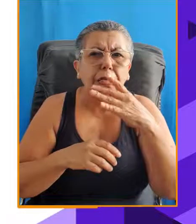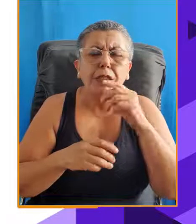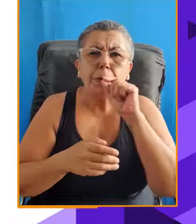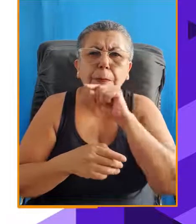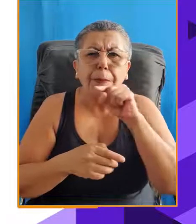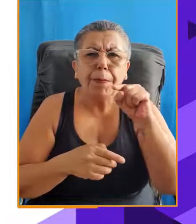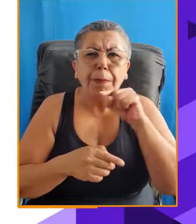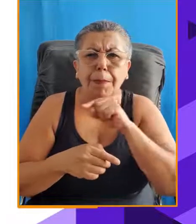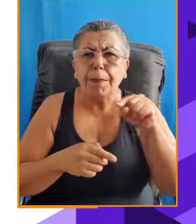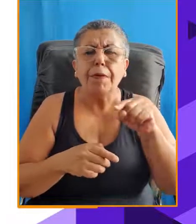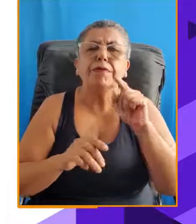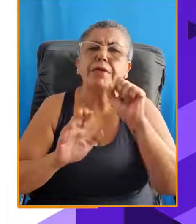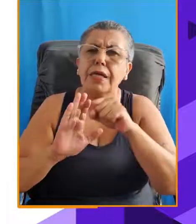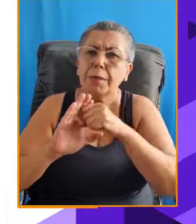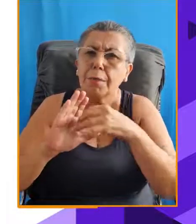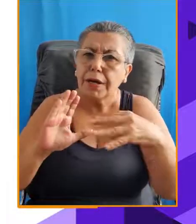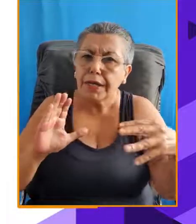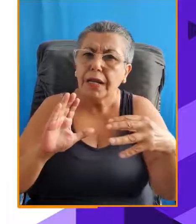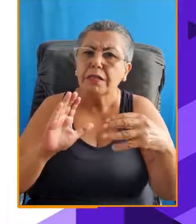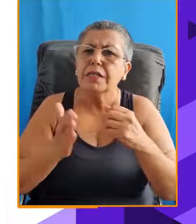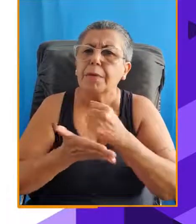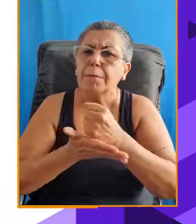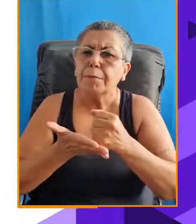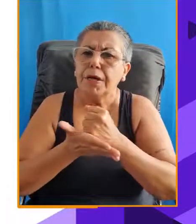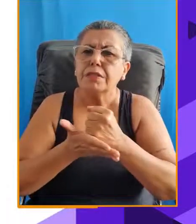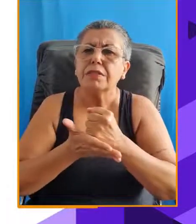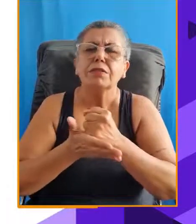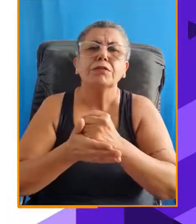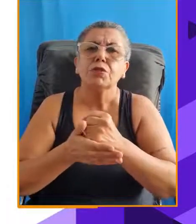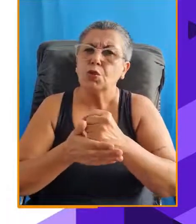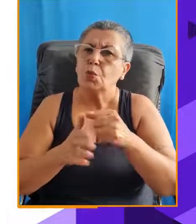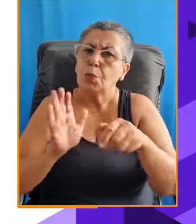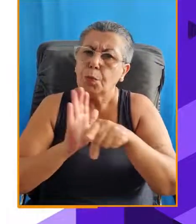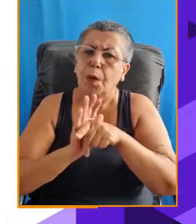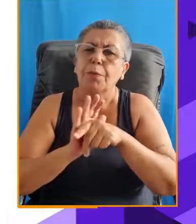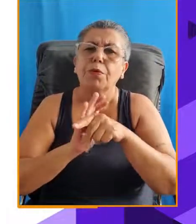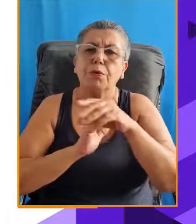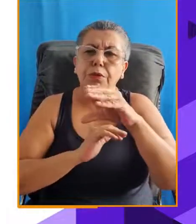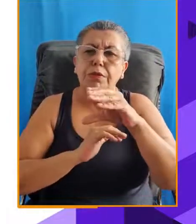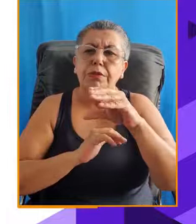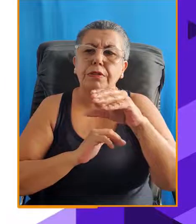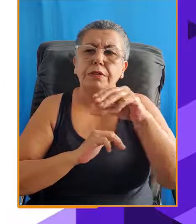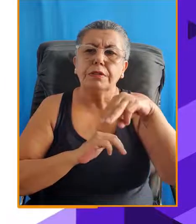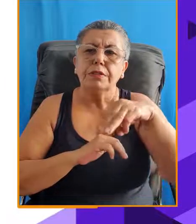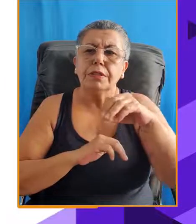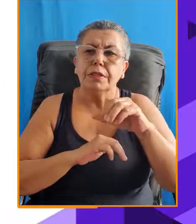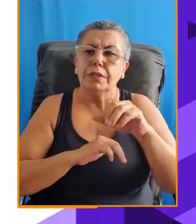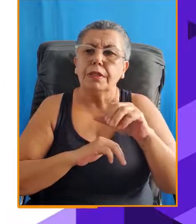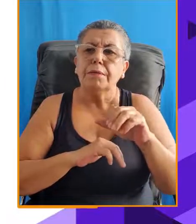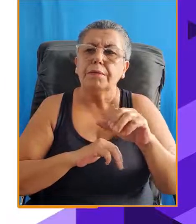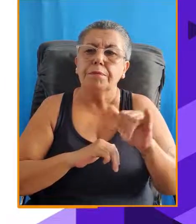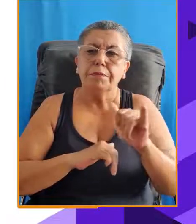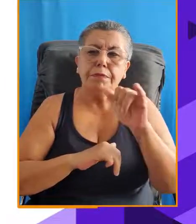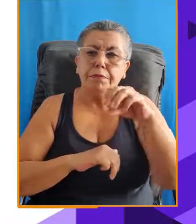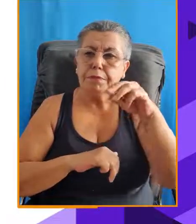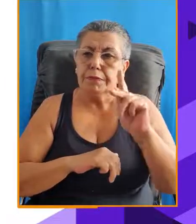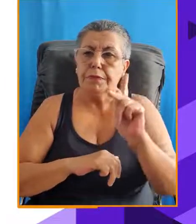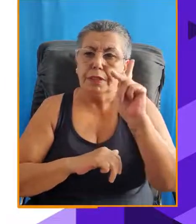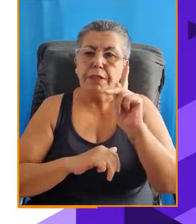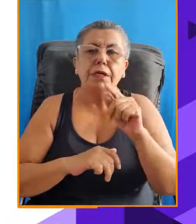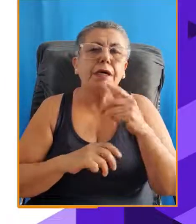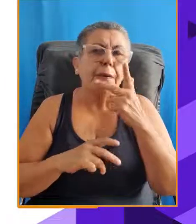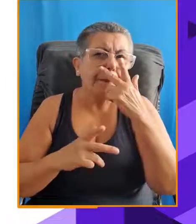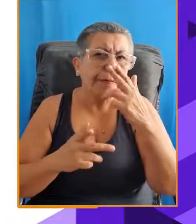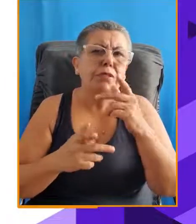impressos, que é uma característica básica do padrão CMYK. Quando o preto for reproduzido em CMYK,